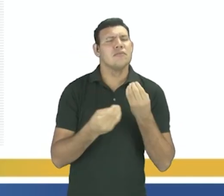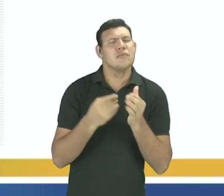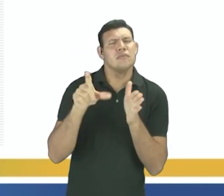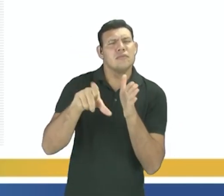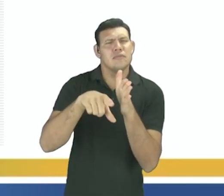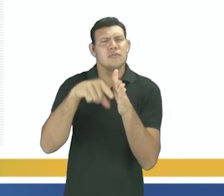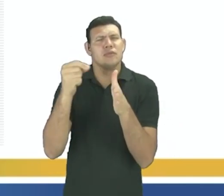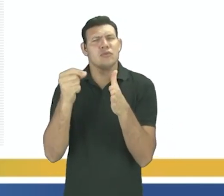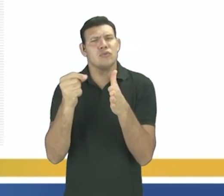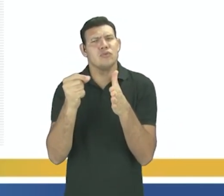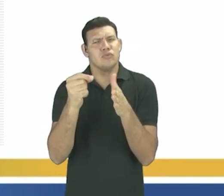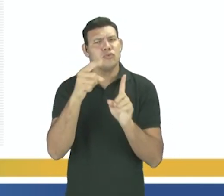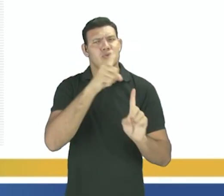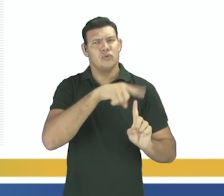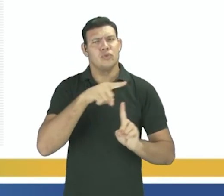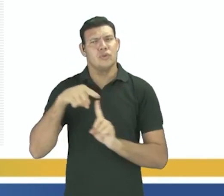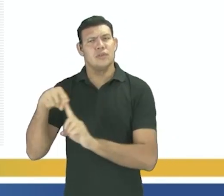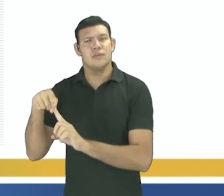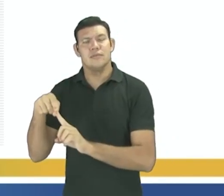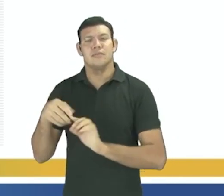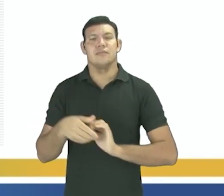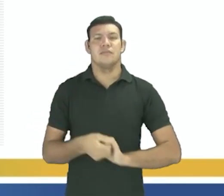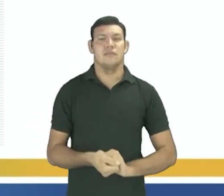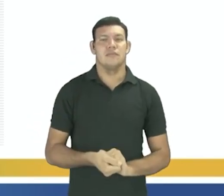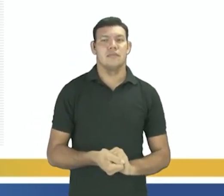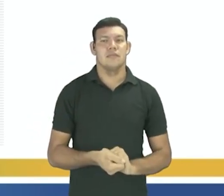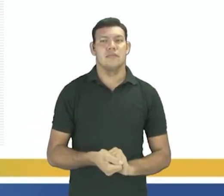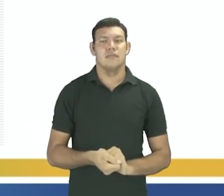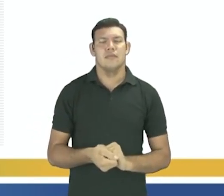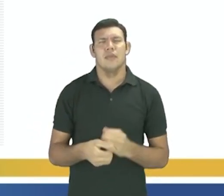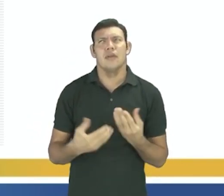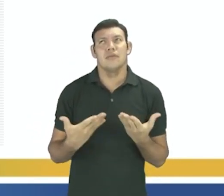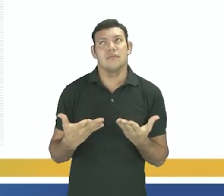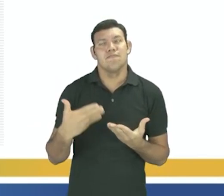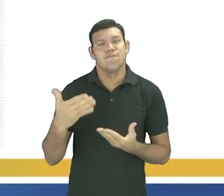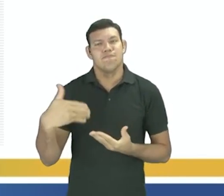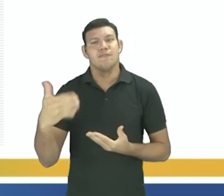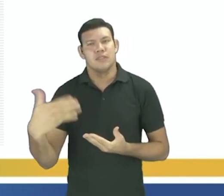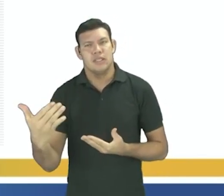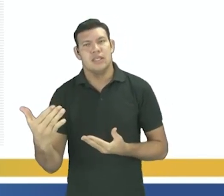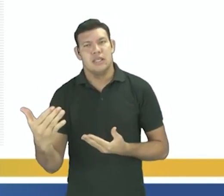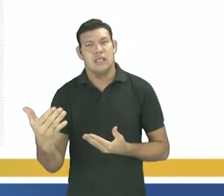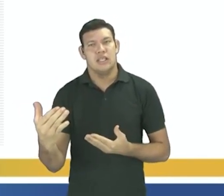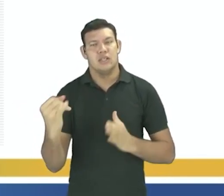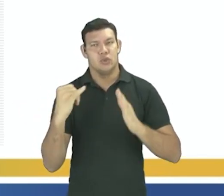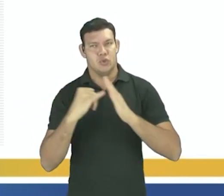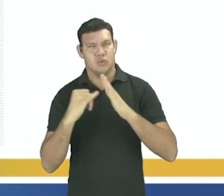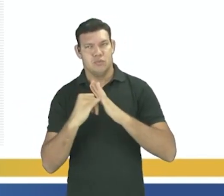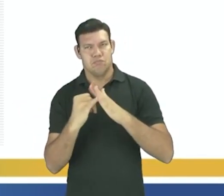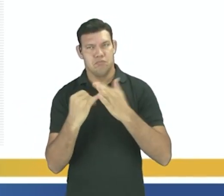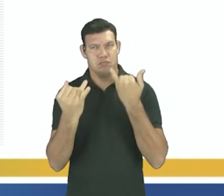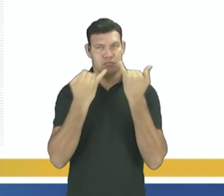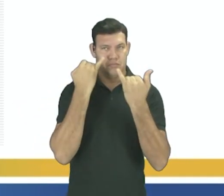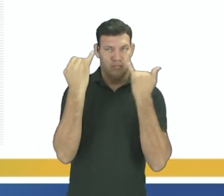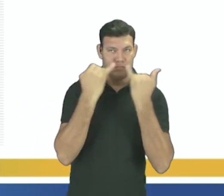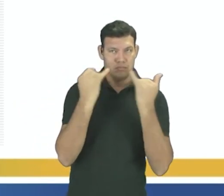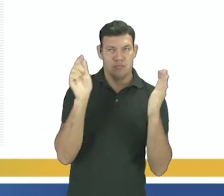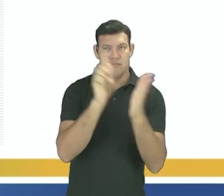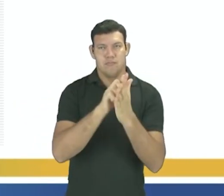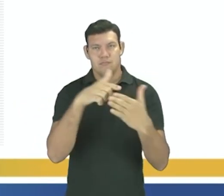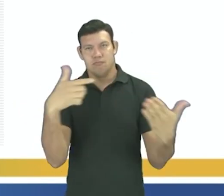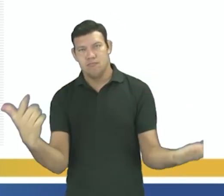de modalidade de carta? Quando um órgão de informação, geralmente